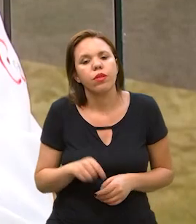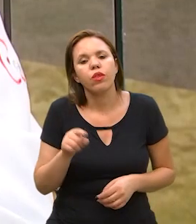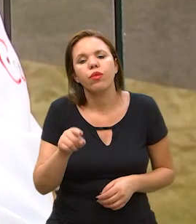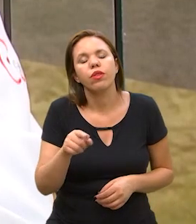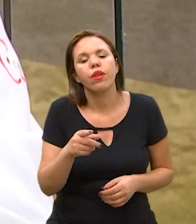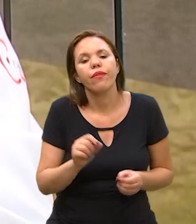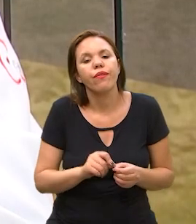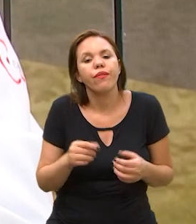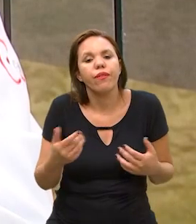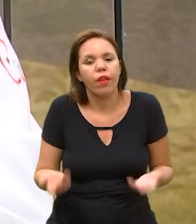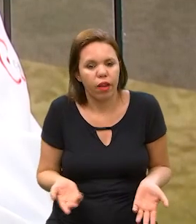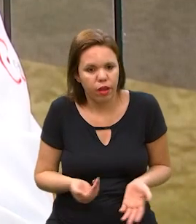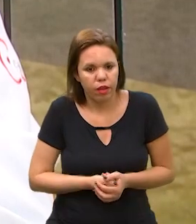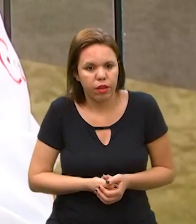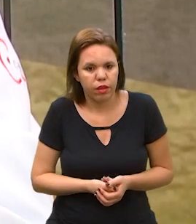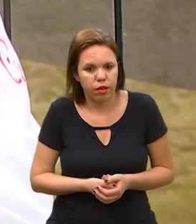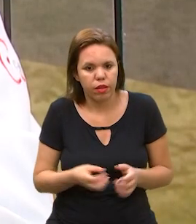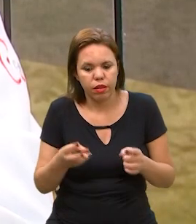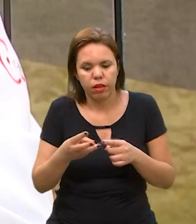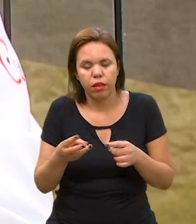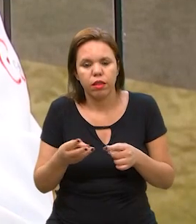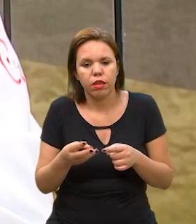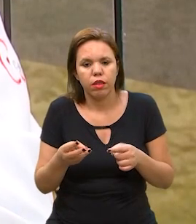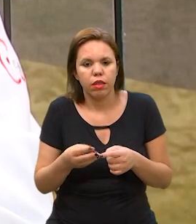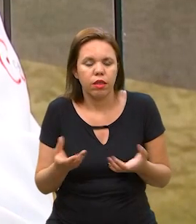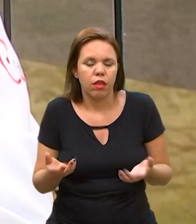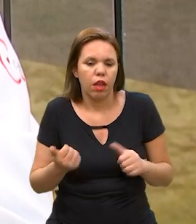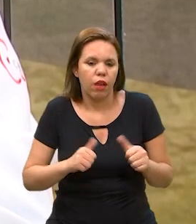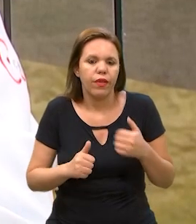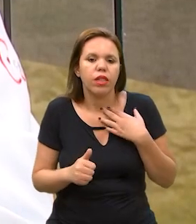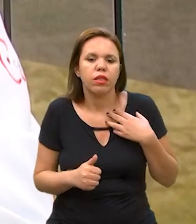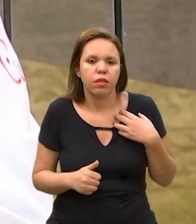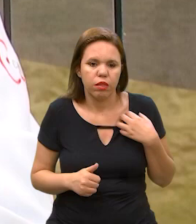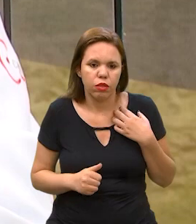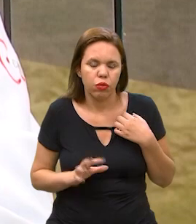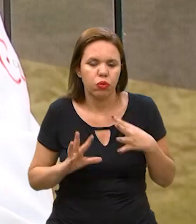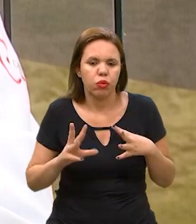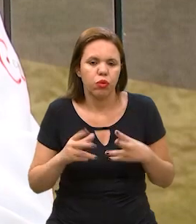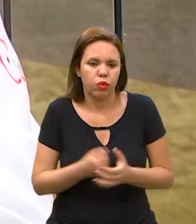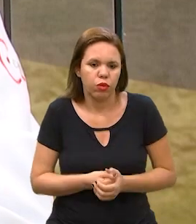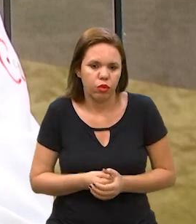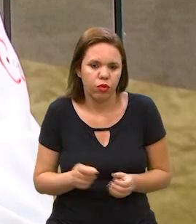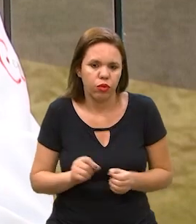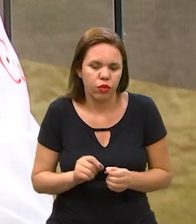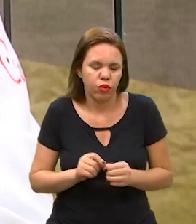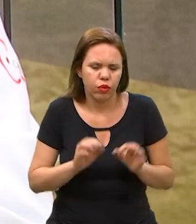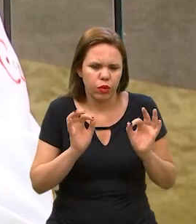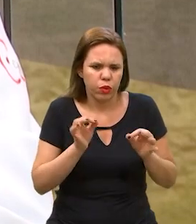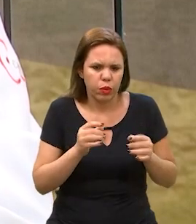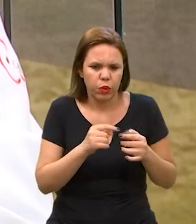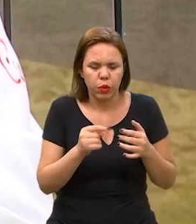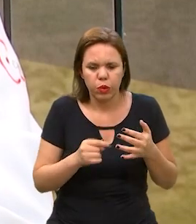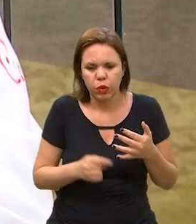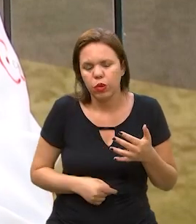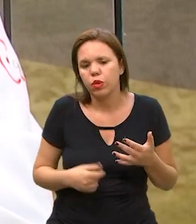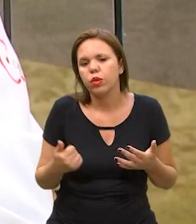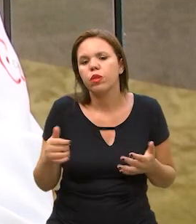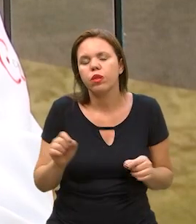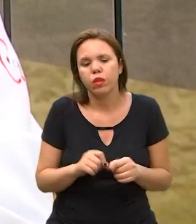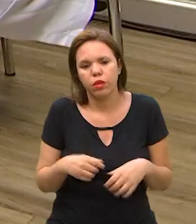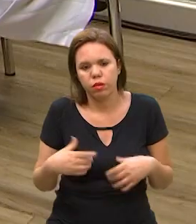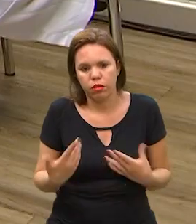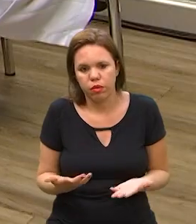caso, quando você faz a terceira etapa, essa avaliação de tudo feito corretinho nas 2